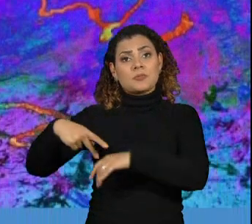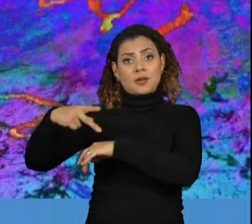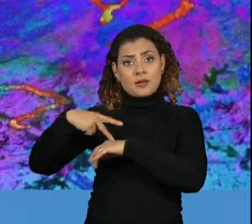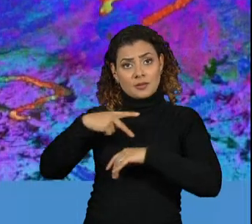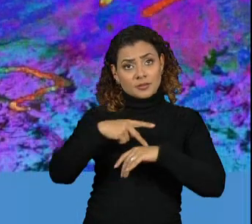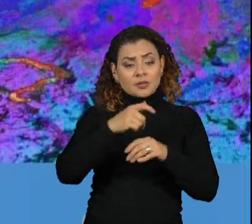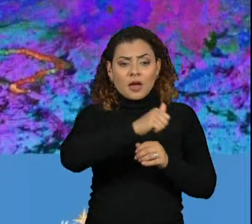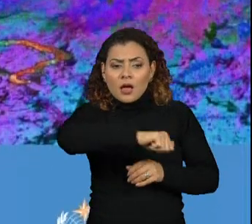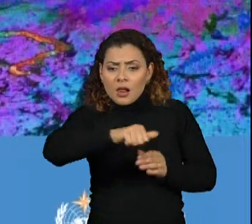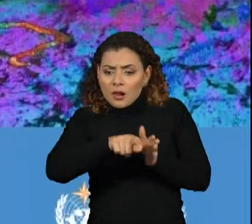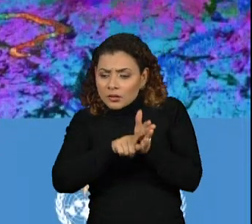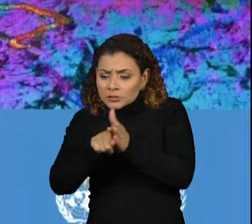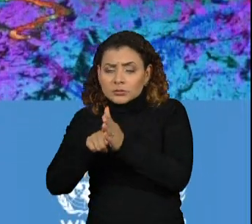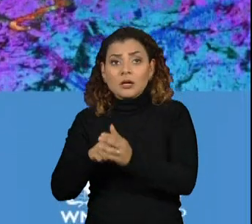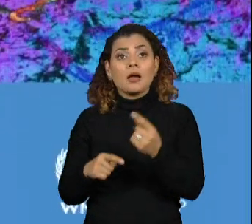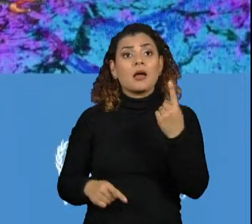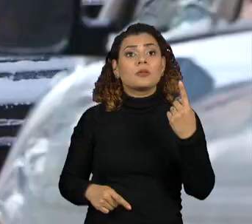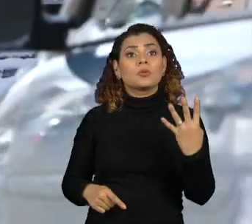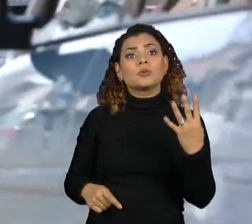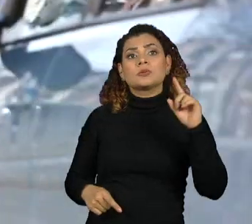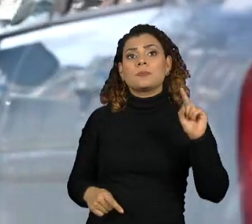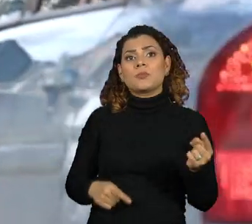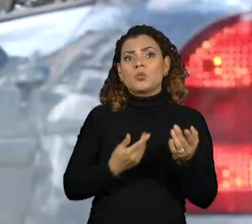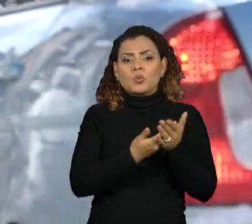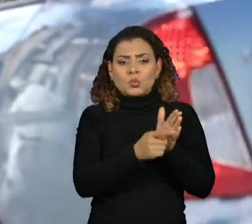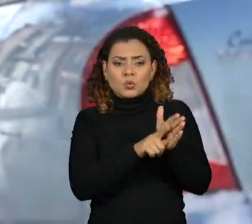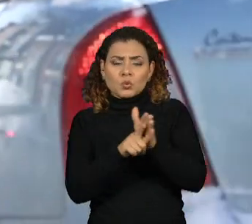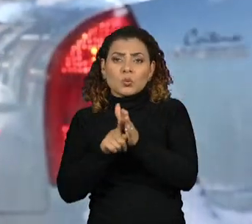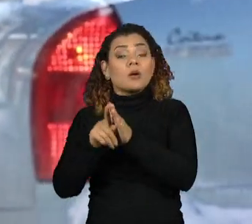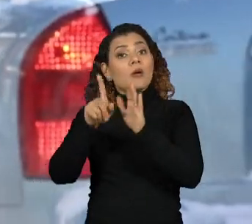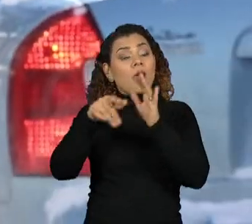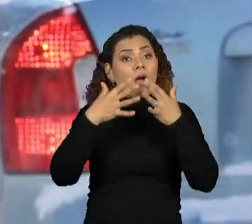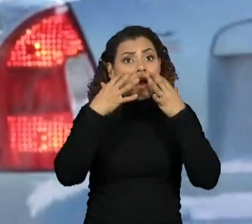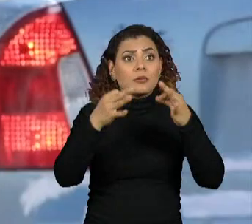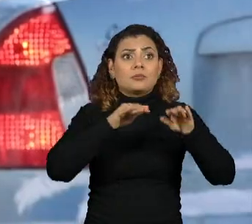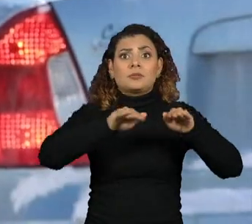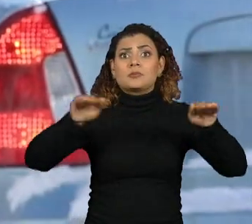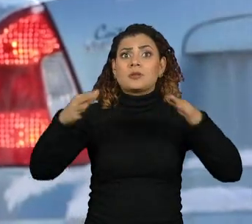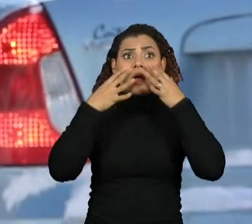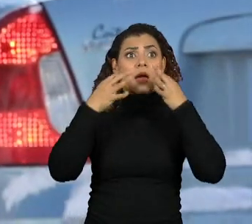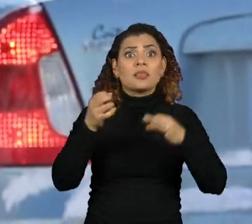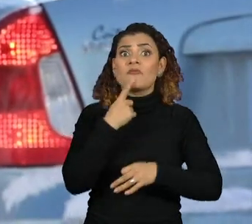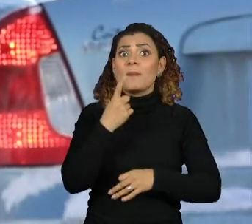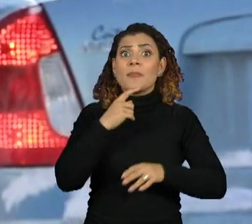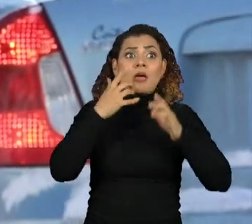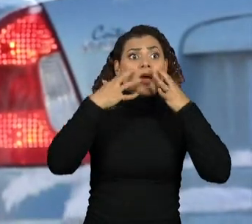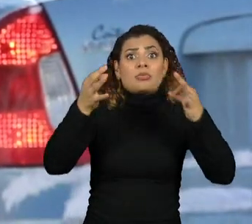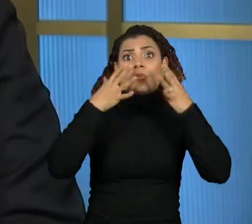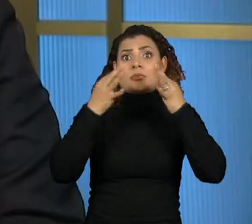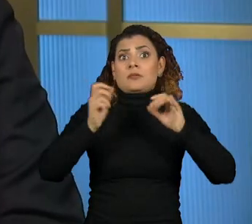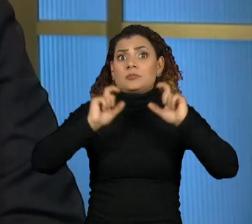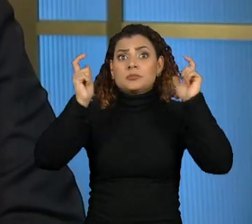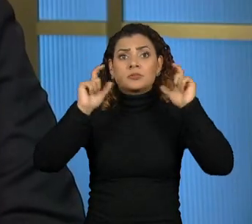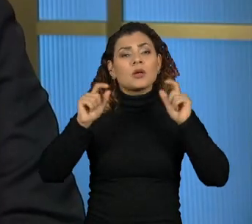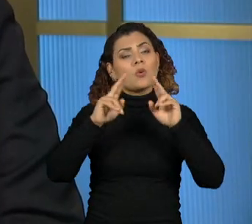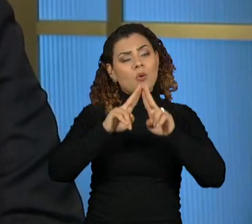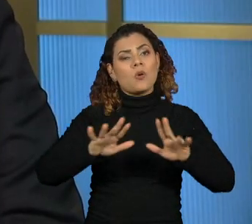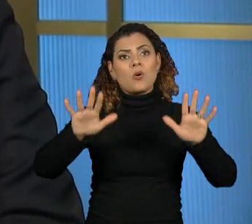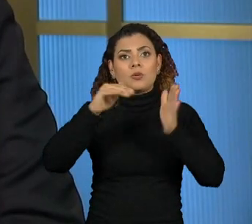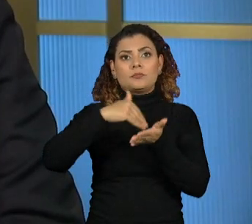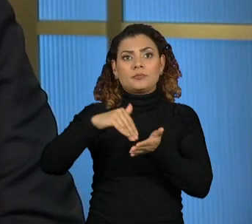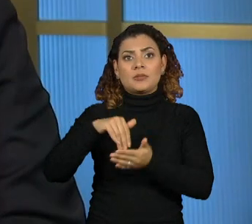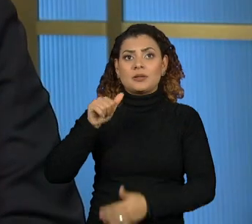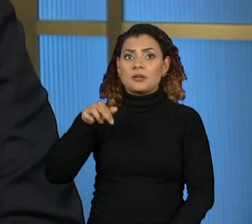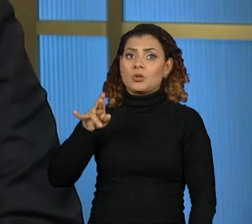que analisaram 14 mil estudos. É um alerta vermelho para a humanidade, disse o secretário-geral da ONU,